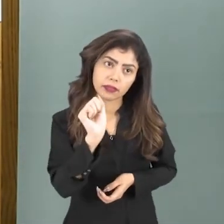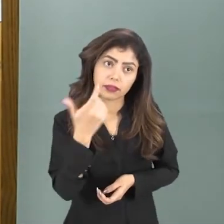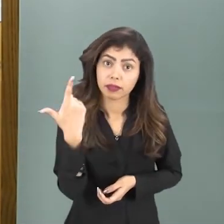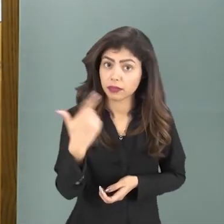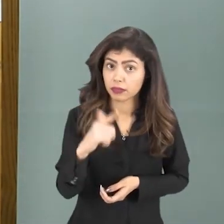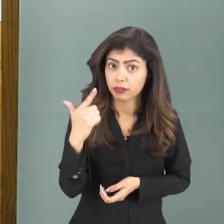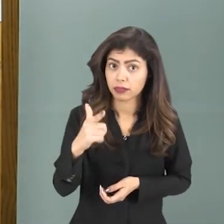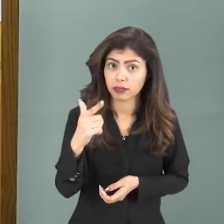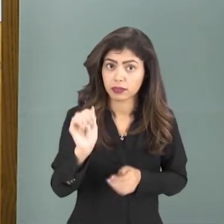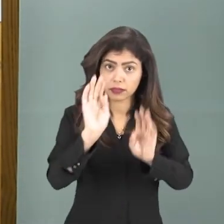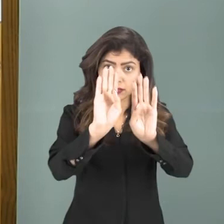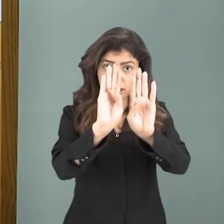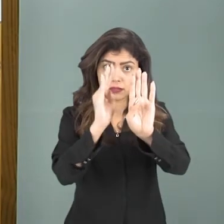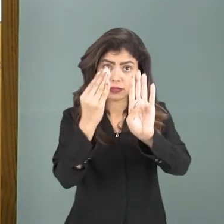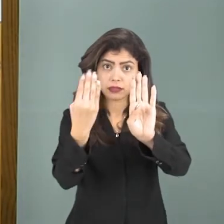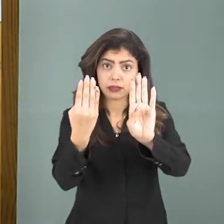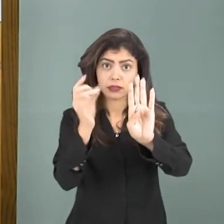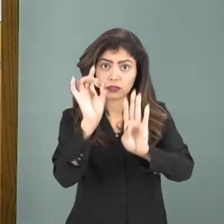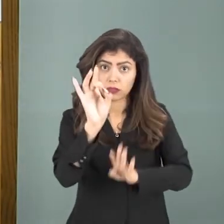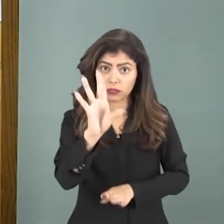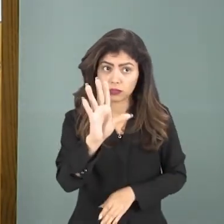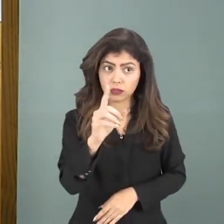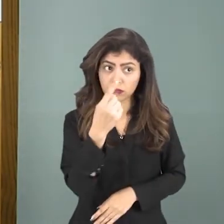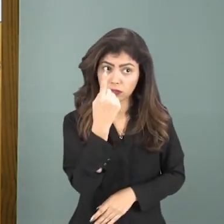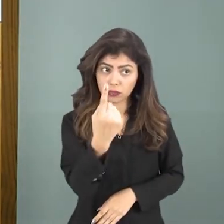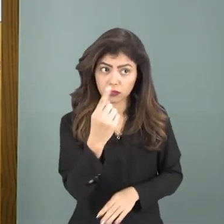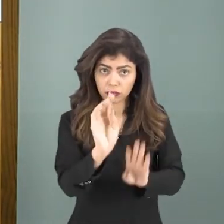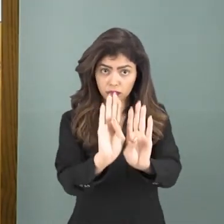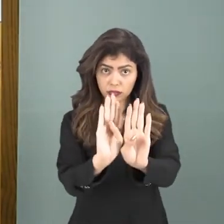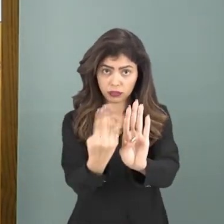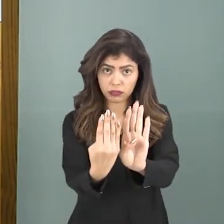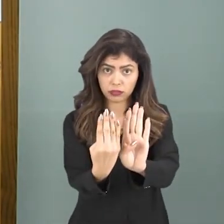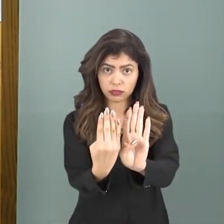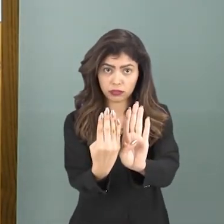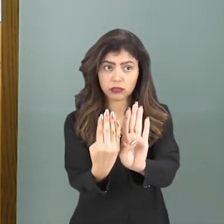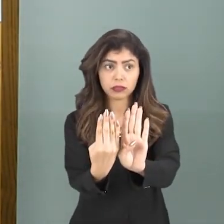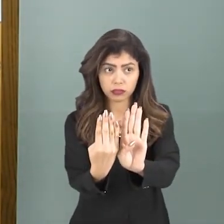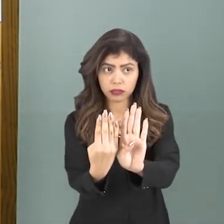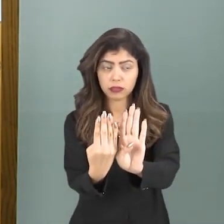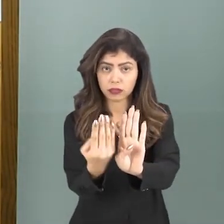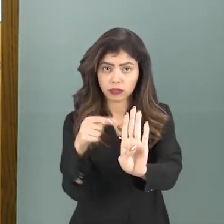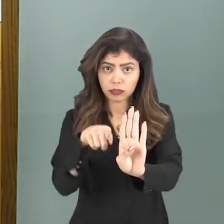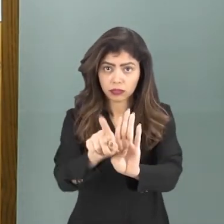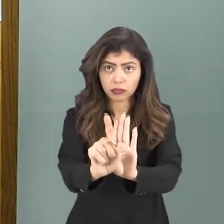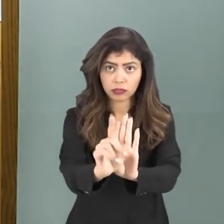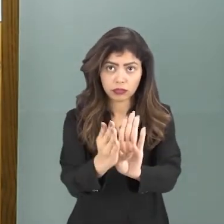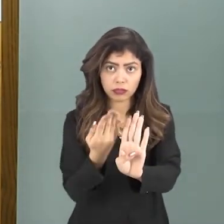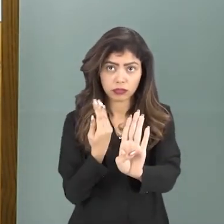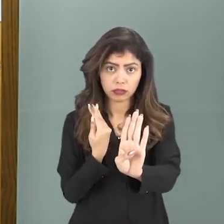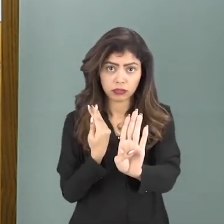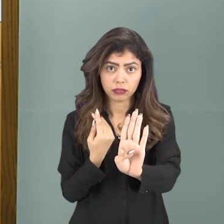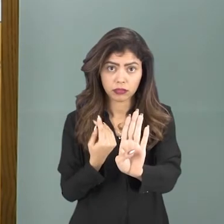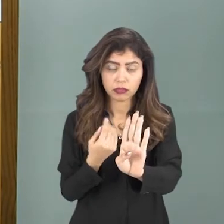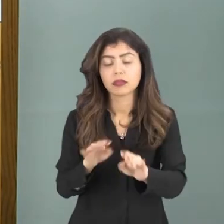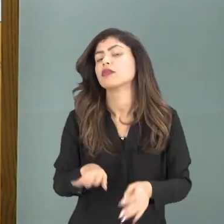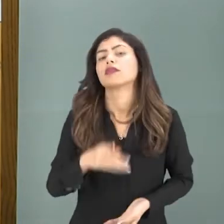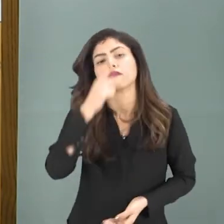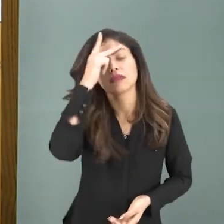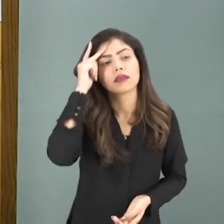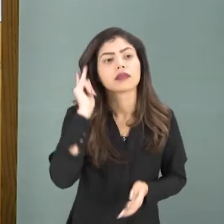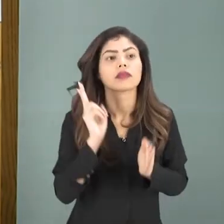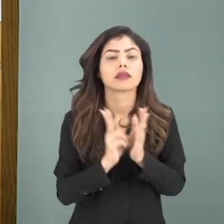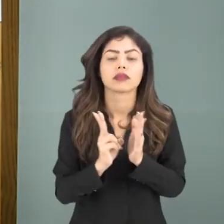oca não tem janelas. A oca tem apenas uma porta, que é a entrada e saída dos